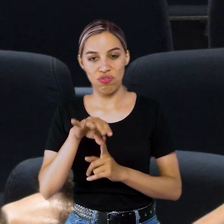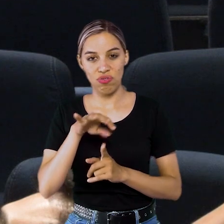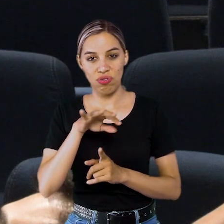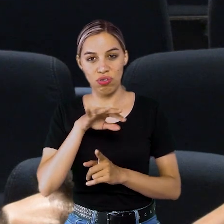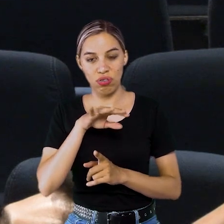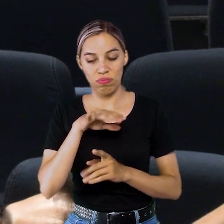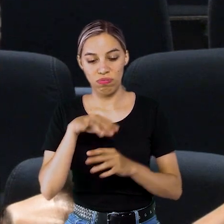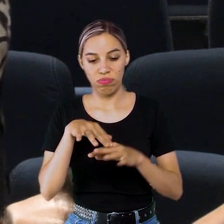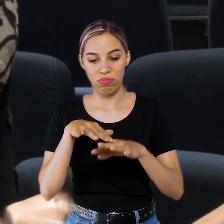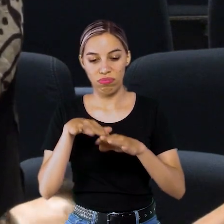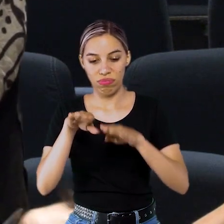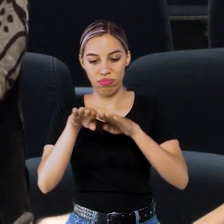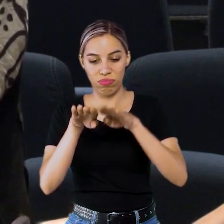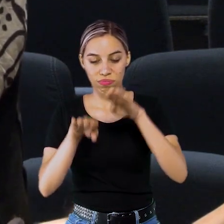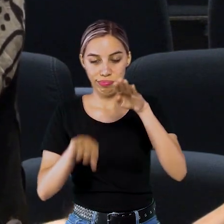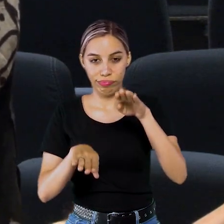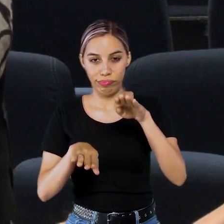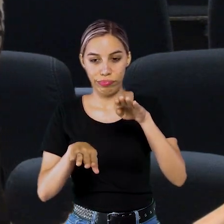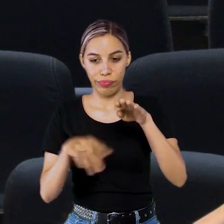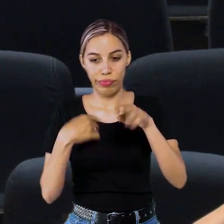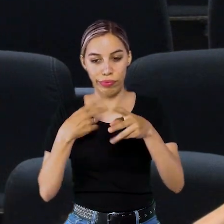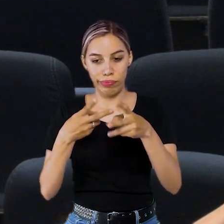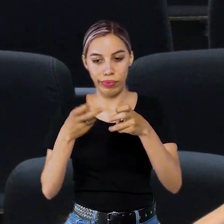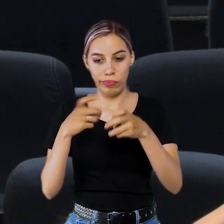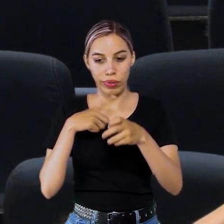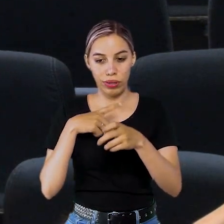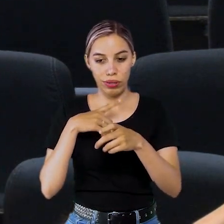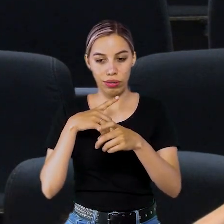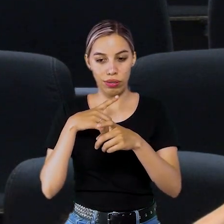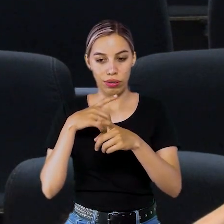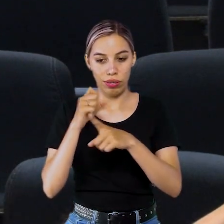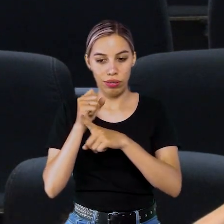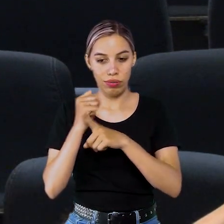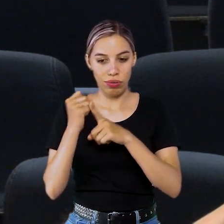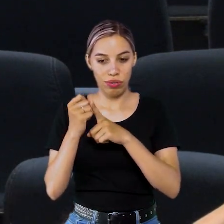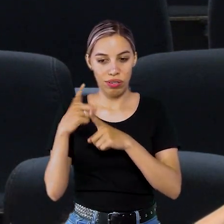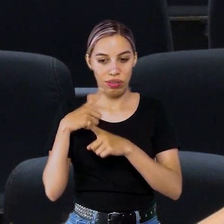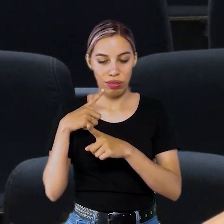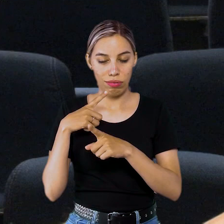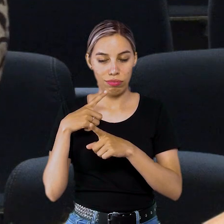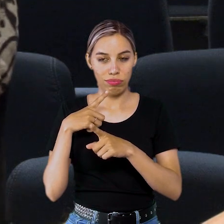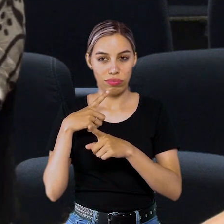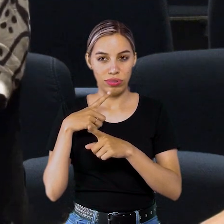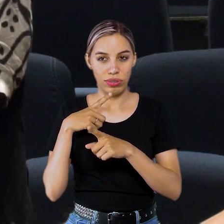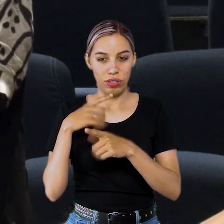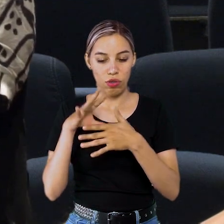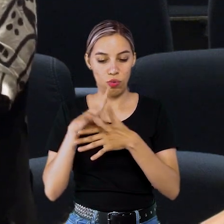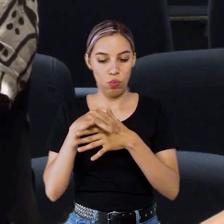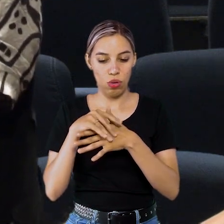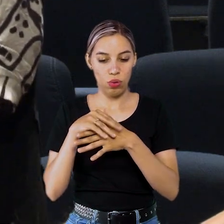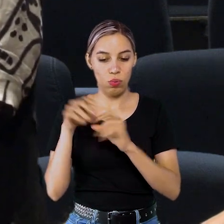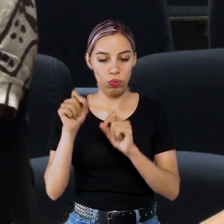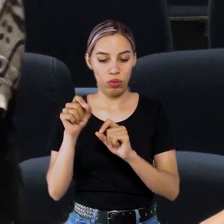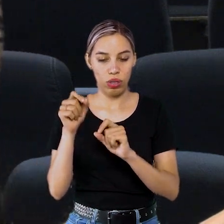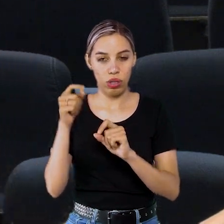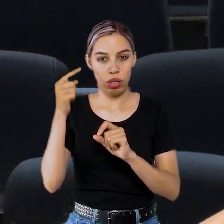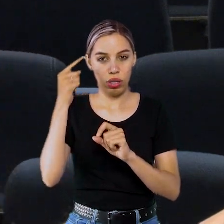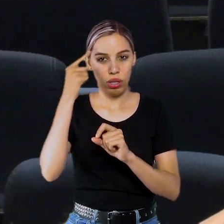eu vejo que a sociedade tem uma doença chamada mutações de